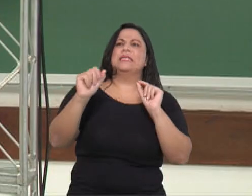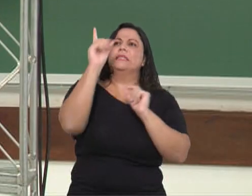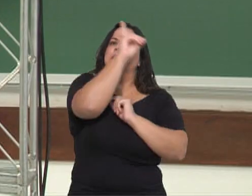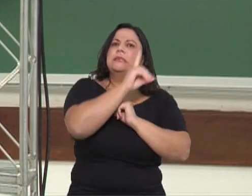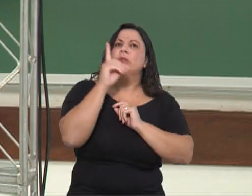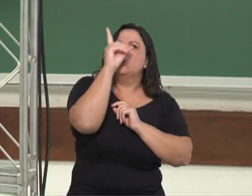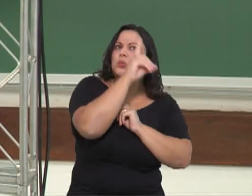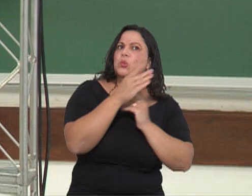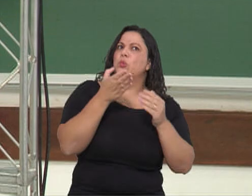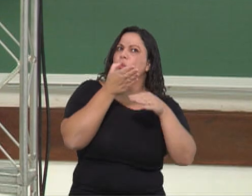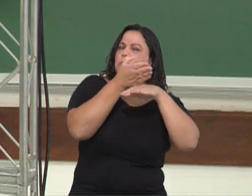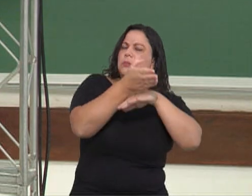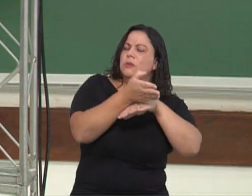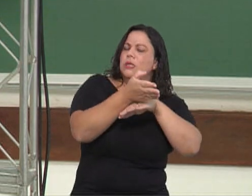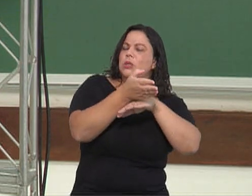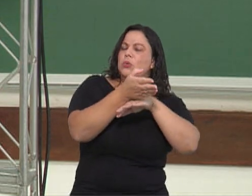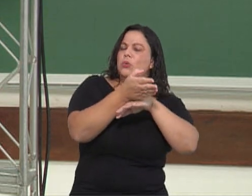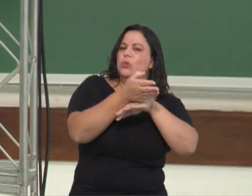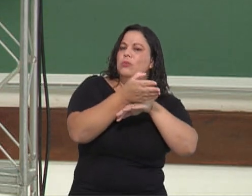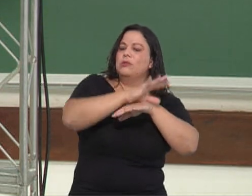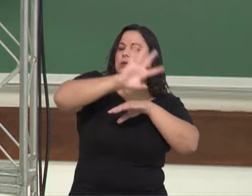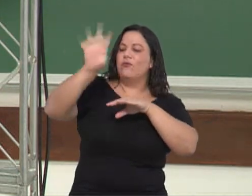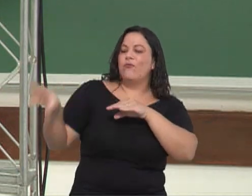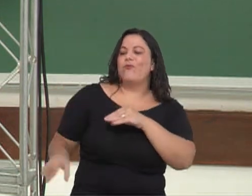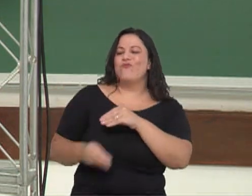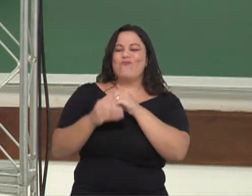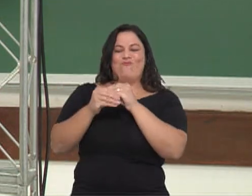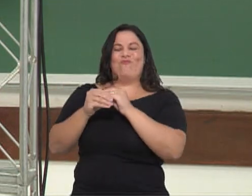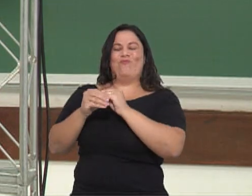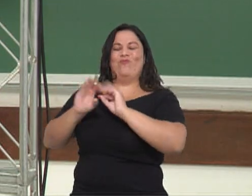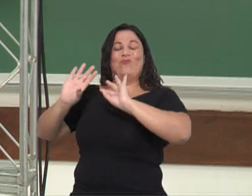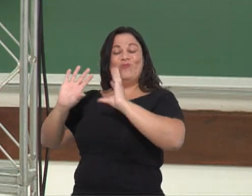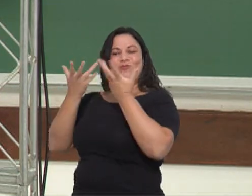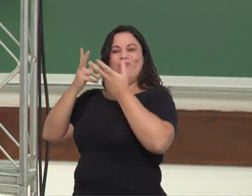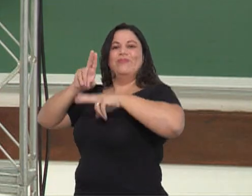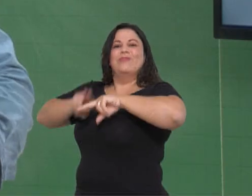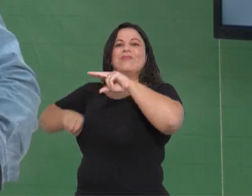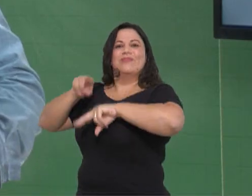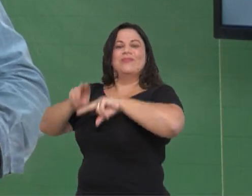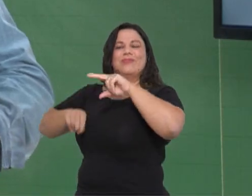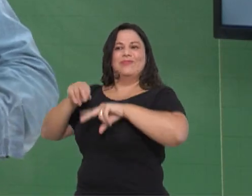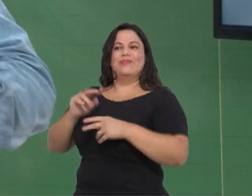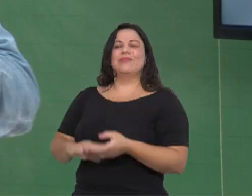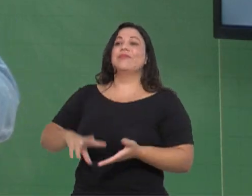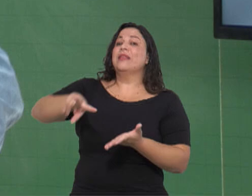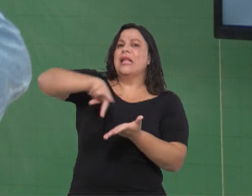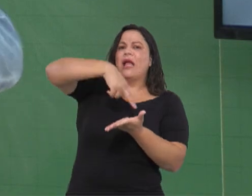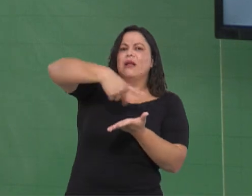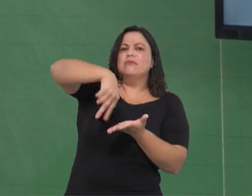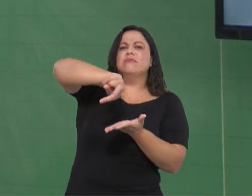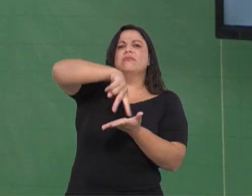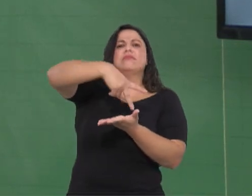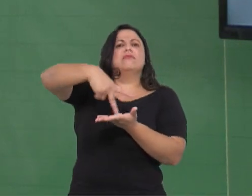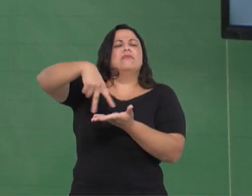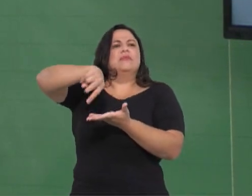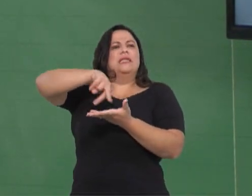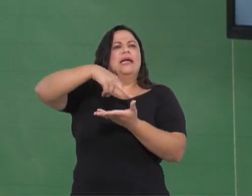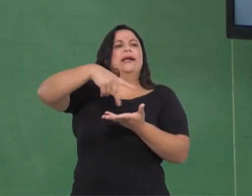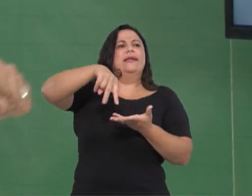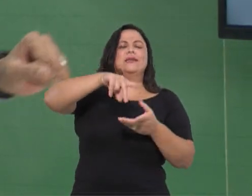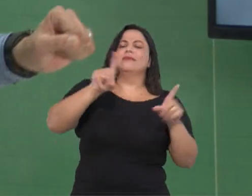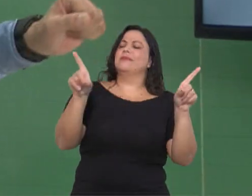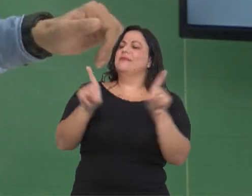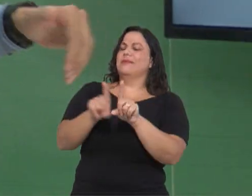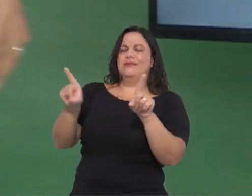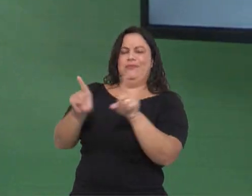acabou que isso foi incorporado na festa junina. As quadrilhas, que é uma dança folclórica, que tem todo o enredo, tenho certeza que